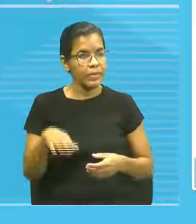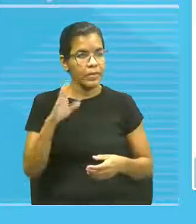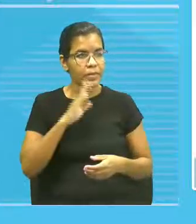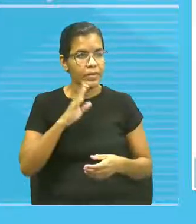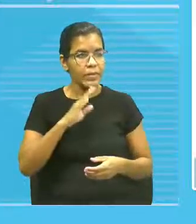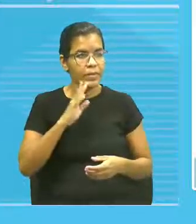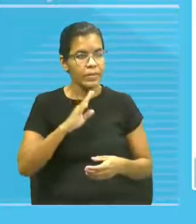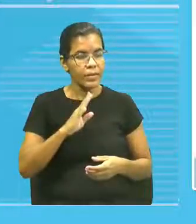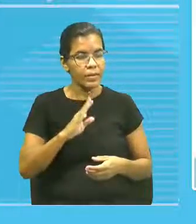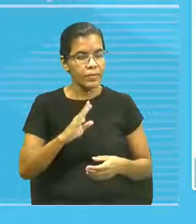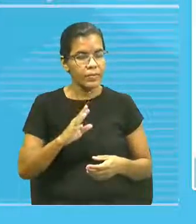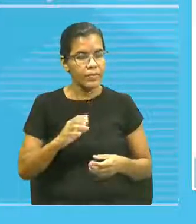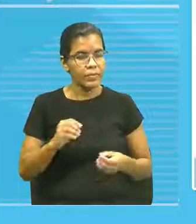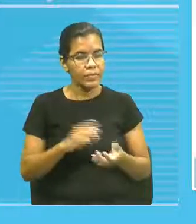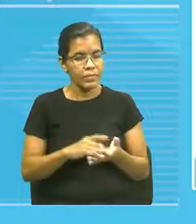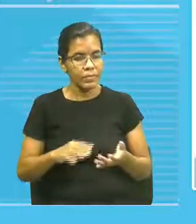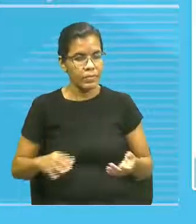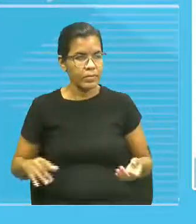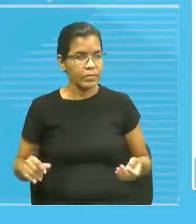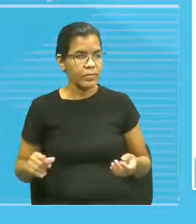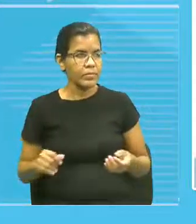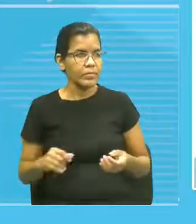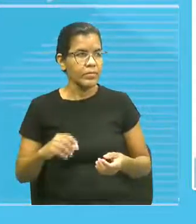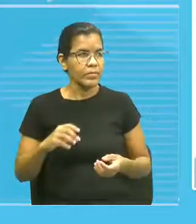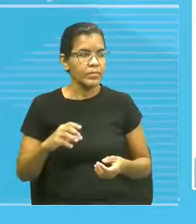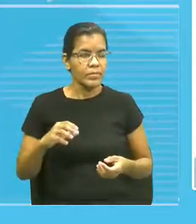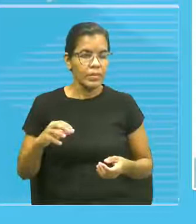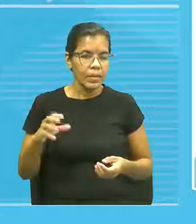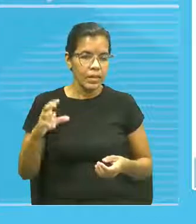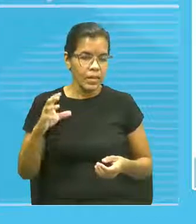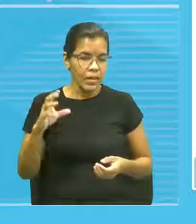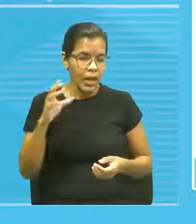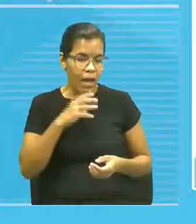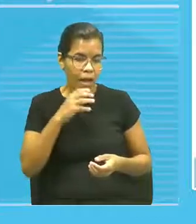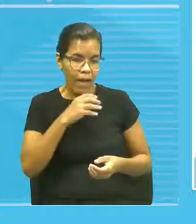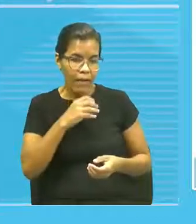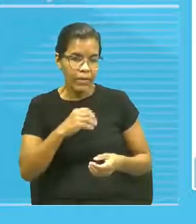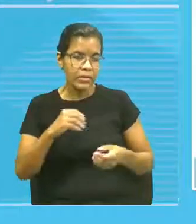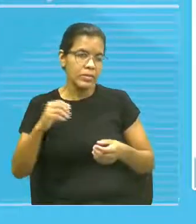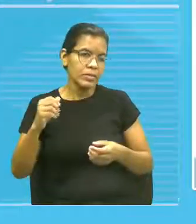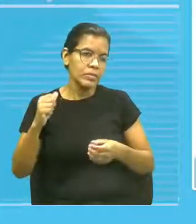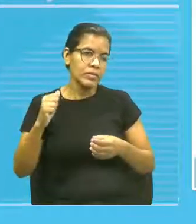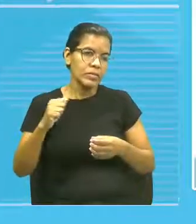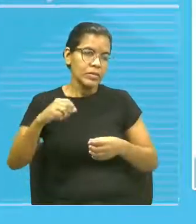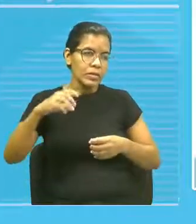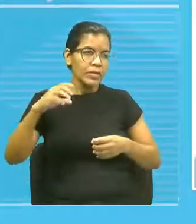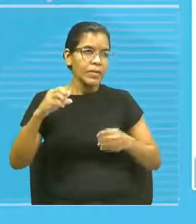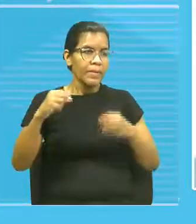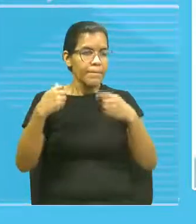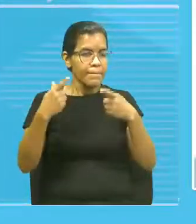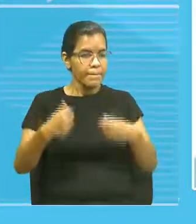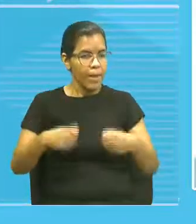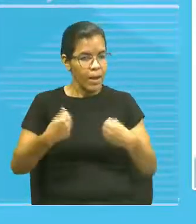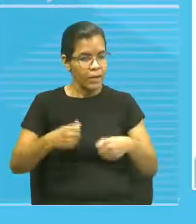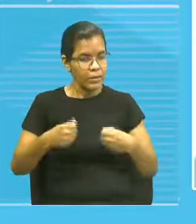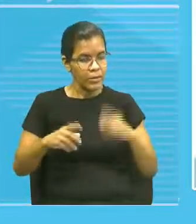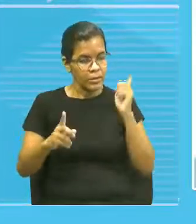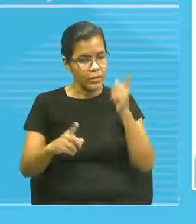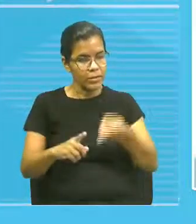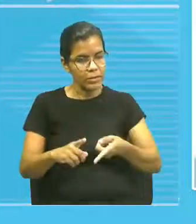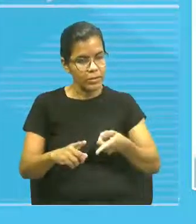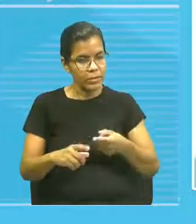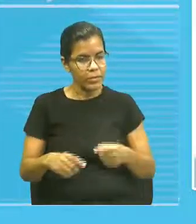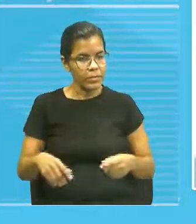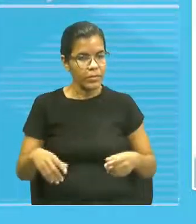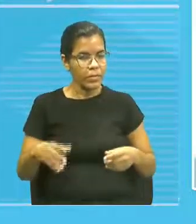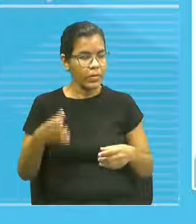conhecer a quantidade de calor do calorímetro, que é a capacidade, né? Você pode determinar o calor